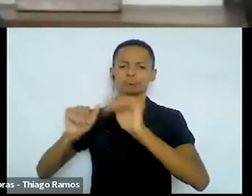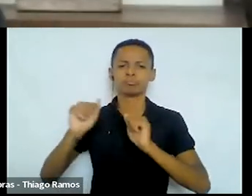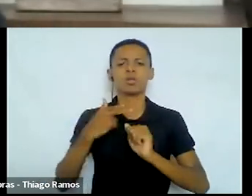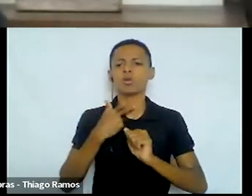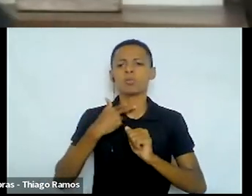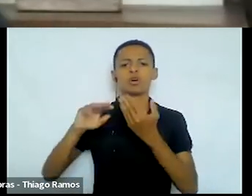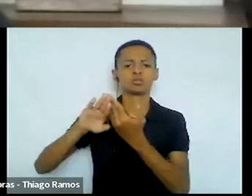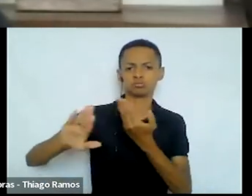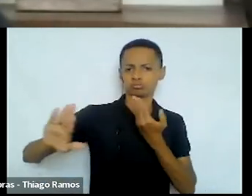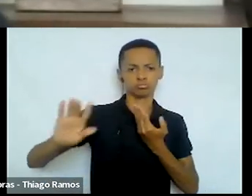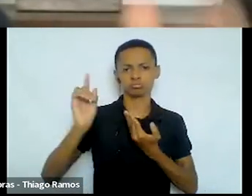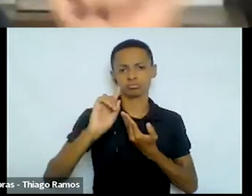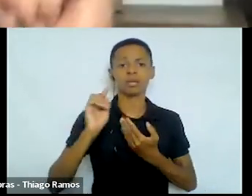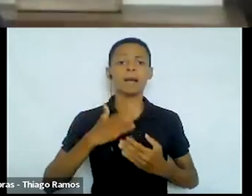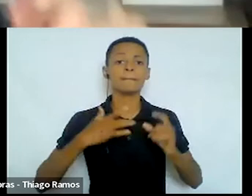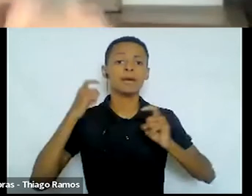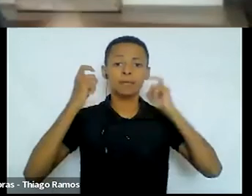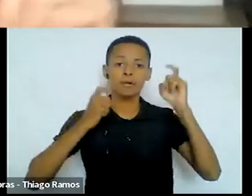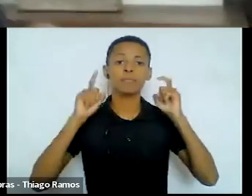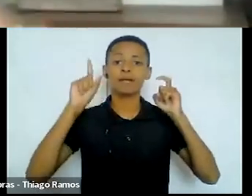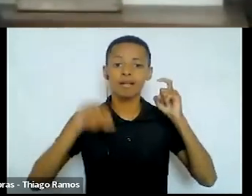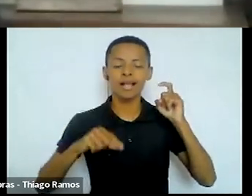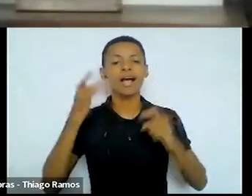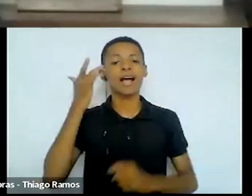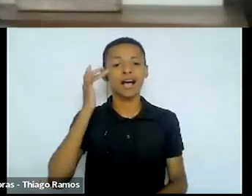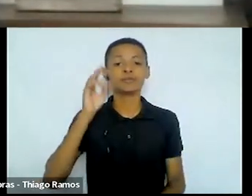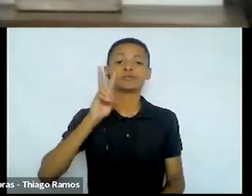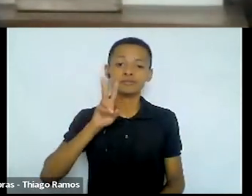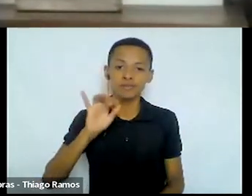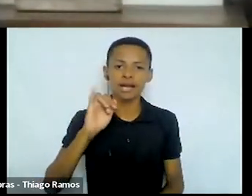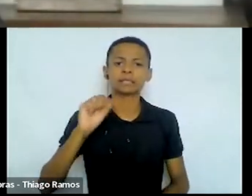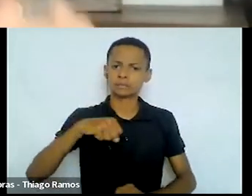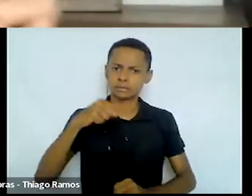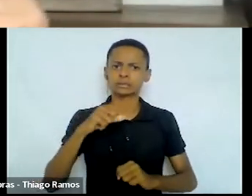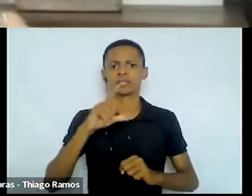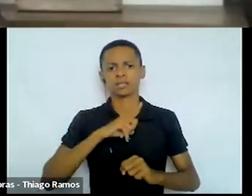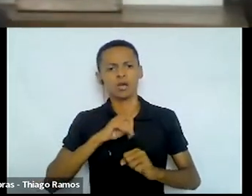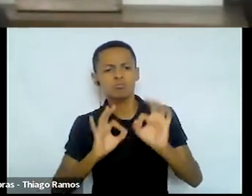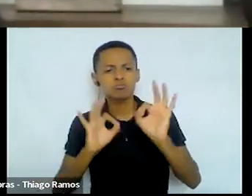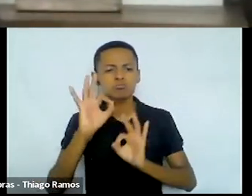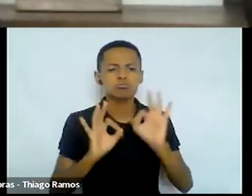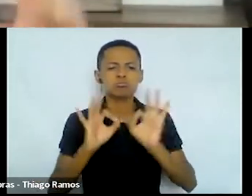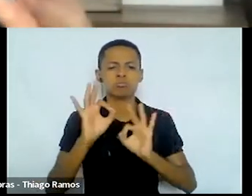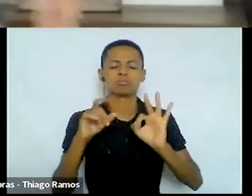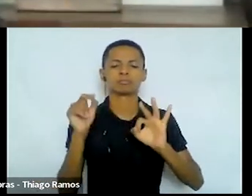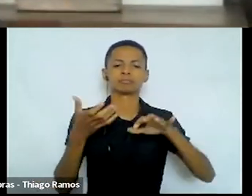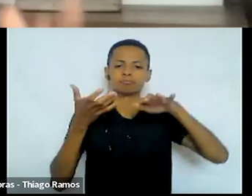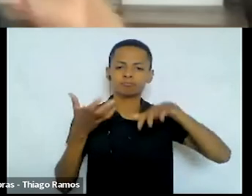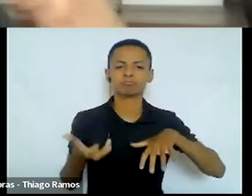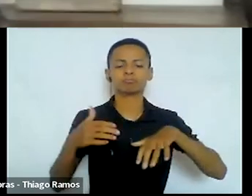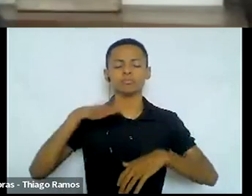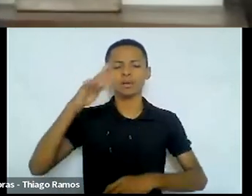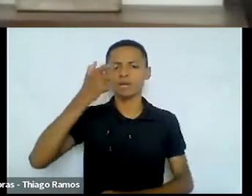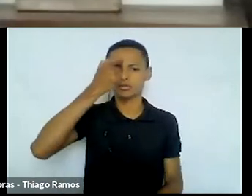conservadores. E acho que a minha preocupação é essa, porque acho que a gente vai construir, com muita dificuldade, um Congresso mais consciente,